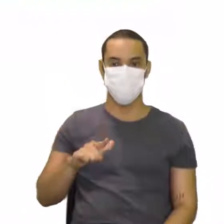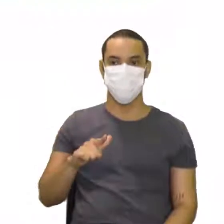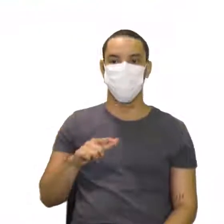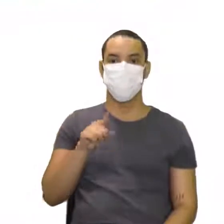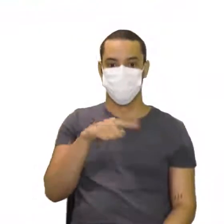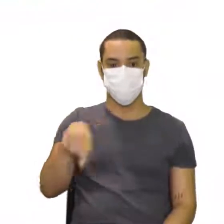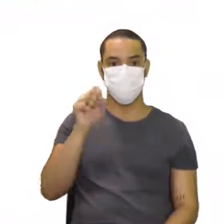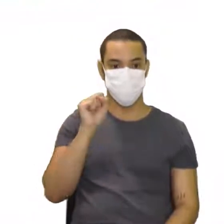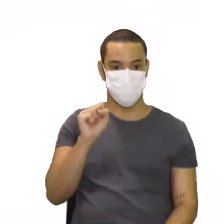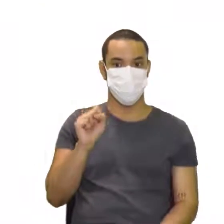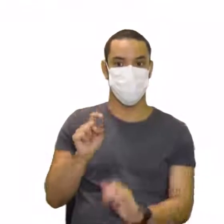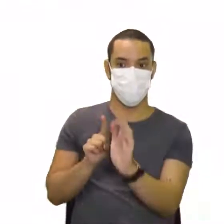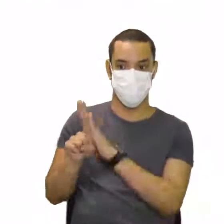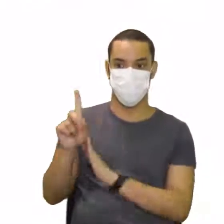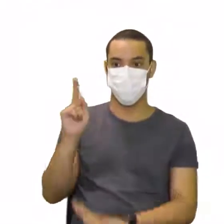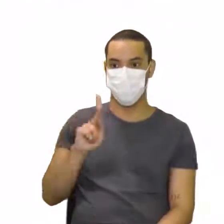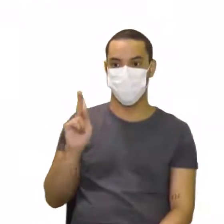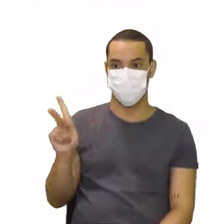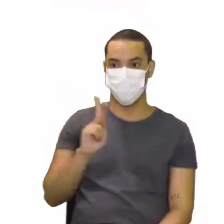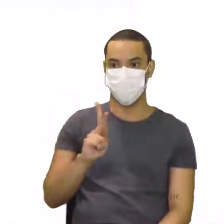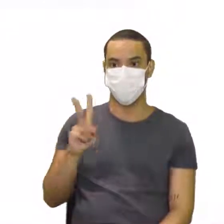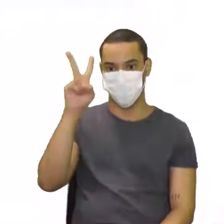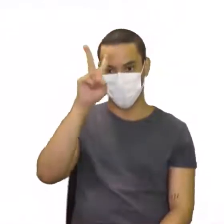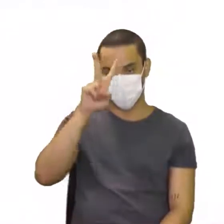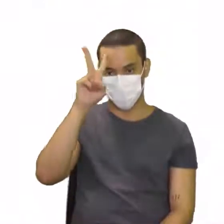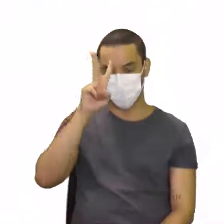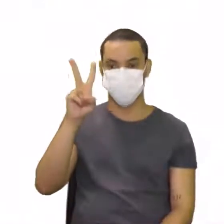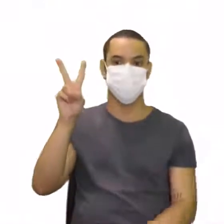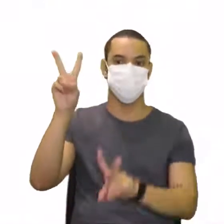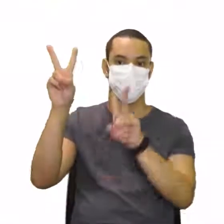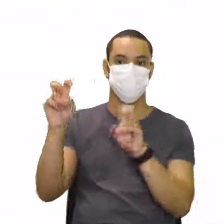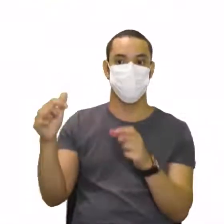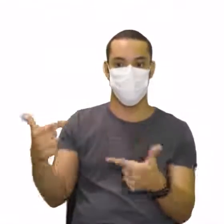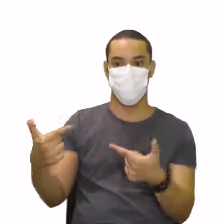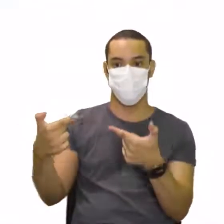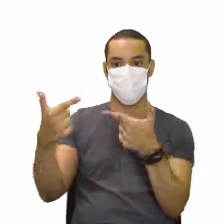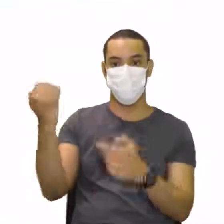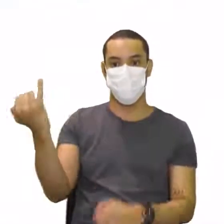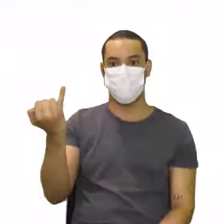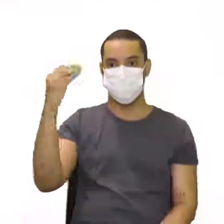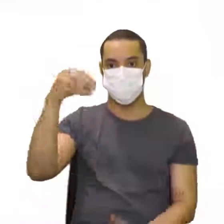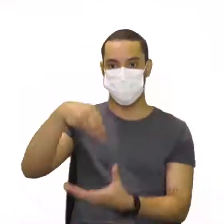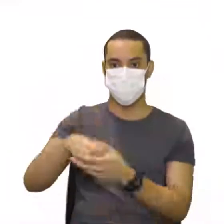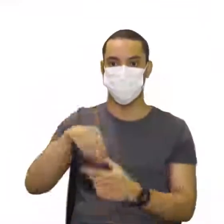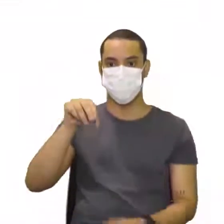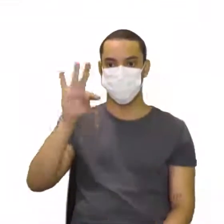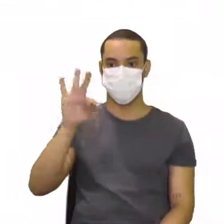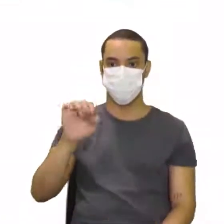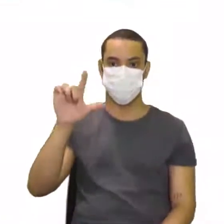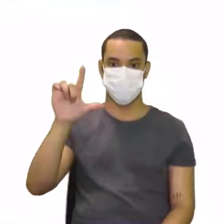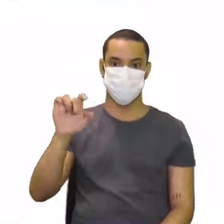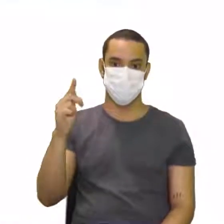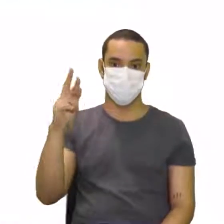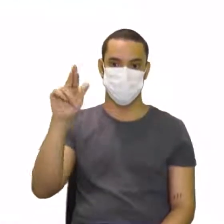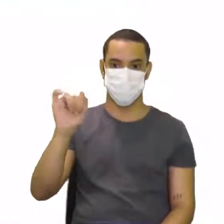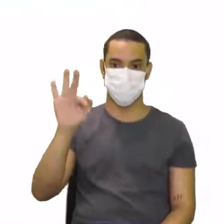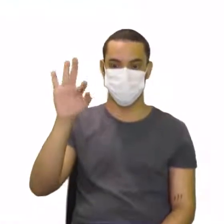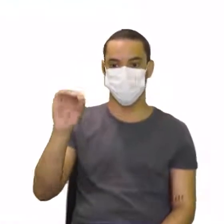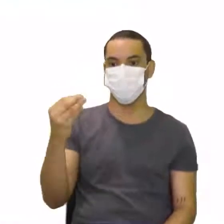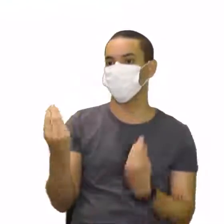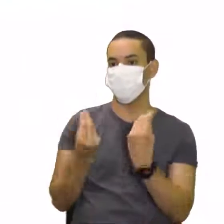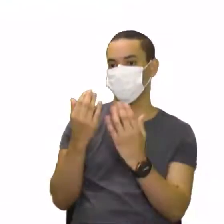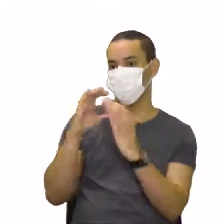meio, vocês podem perguntar aqui do professor de História sobre essa guerra e a importância do telégrafo aí em questão de comunicação,